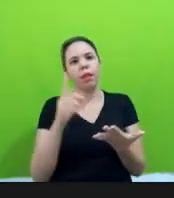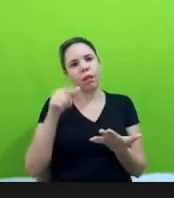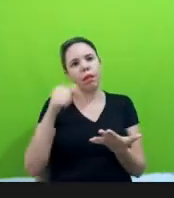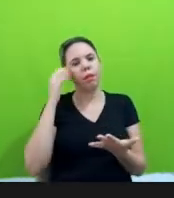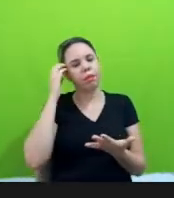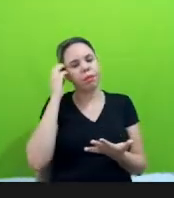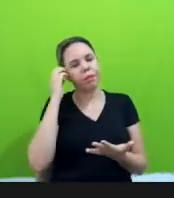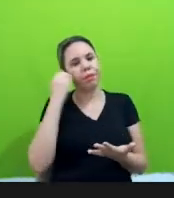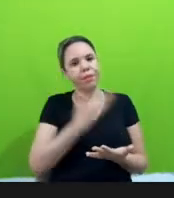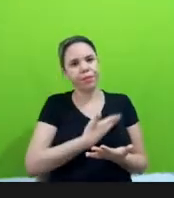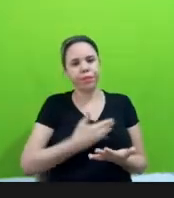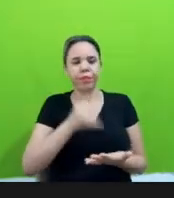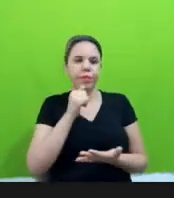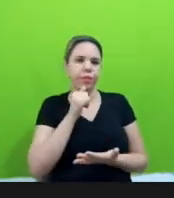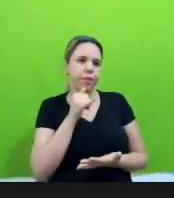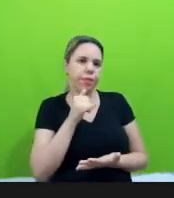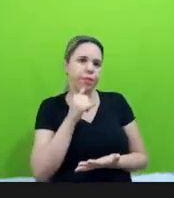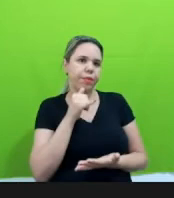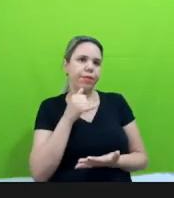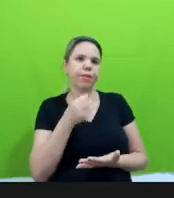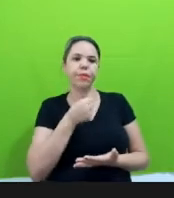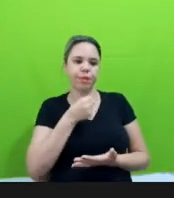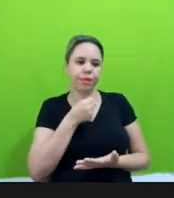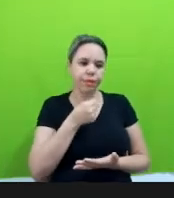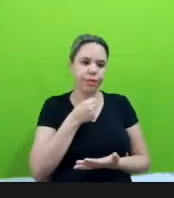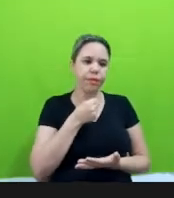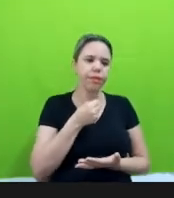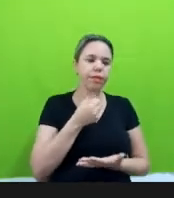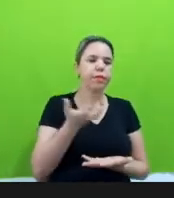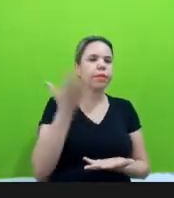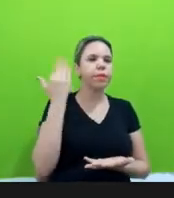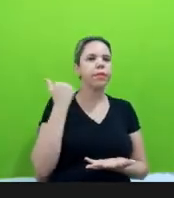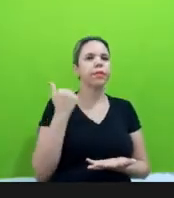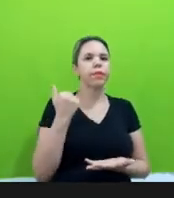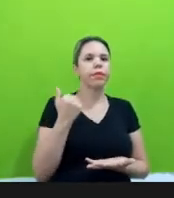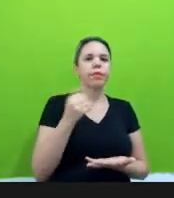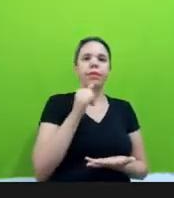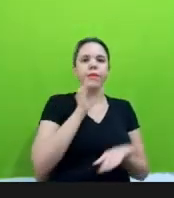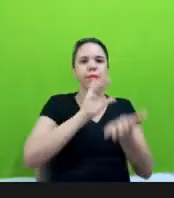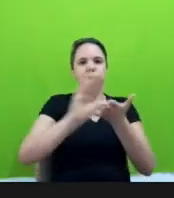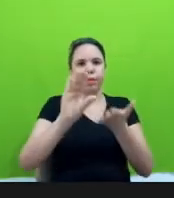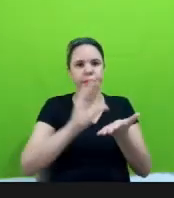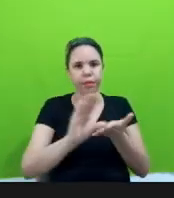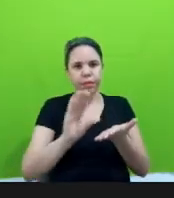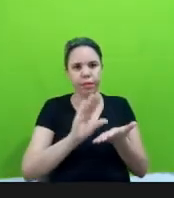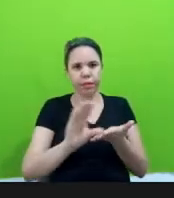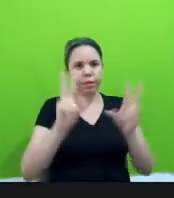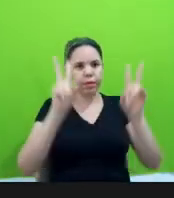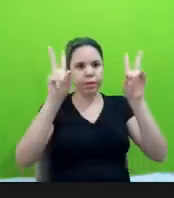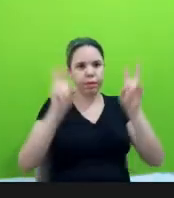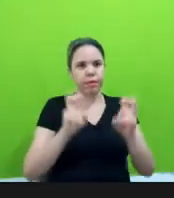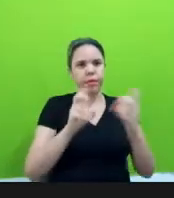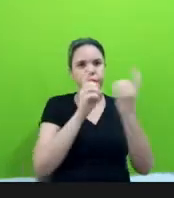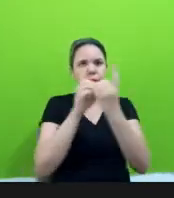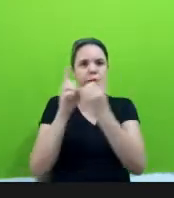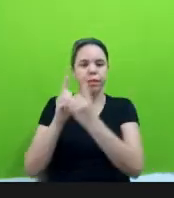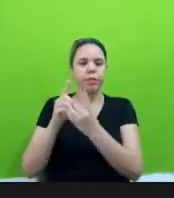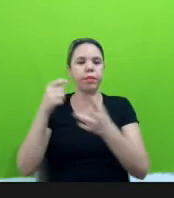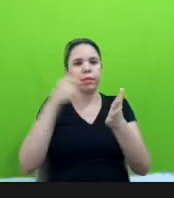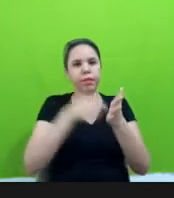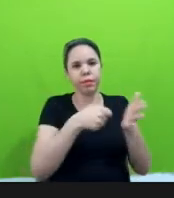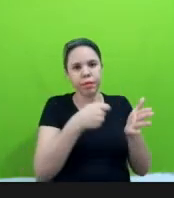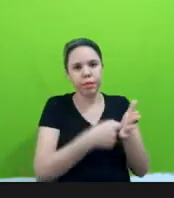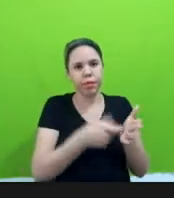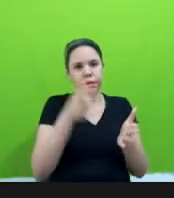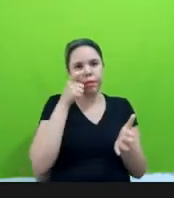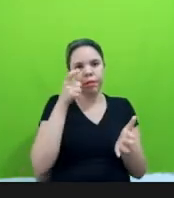fazendo uma reportagem que você queria saber um dado de investimento ou um dado sobre o atendimento de uma política pública, você pedia via assessoria de